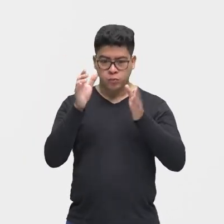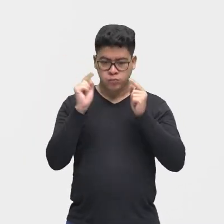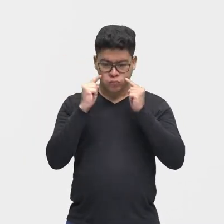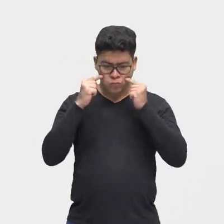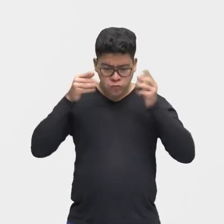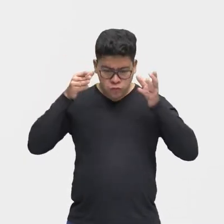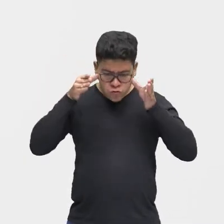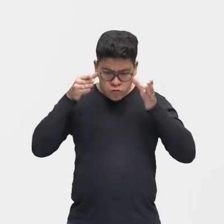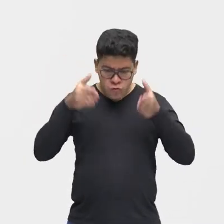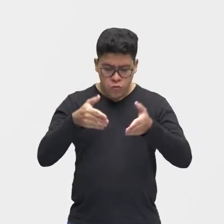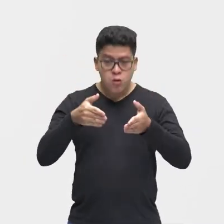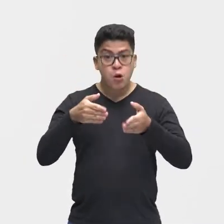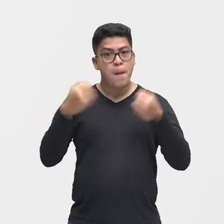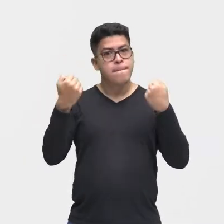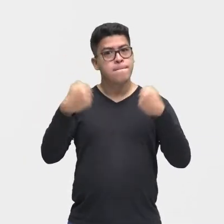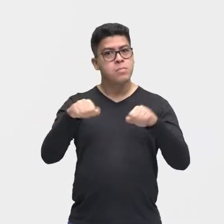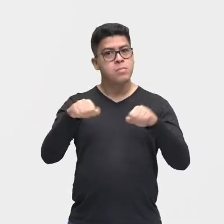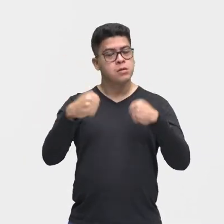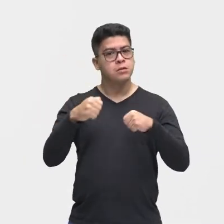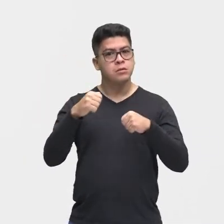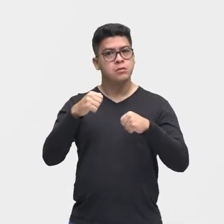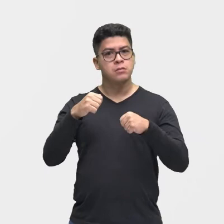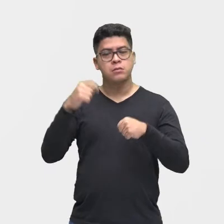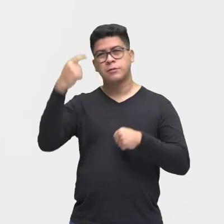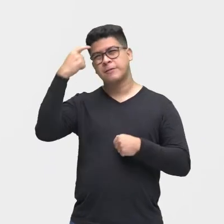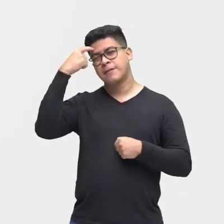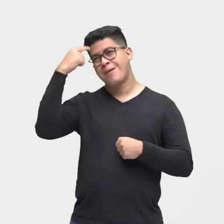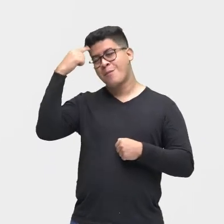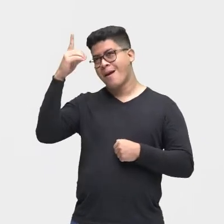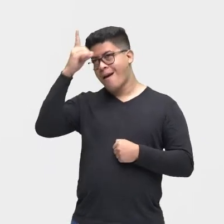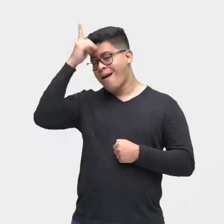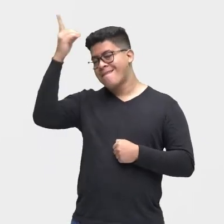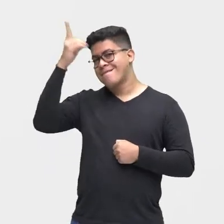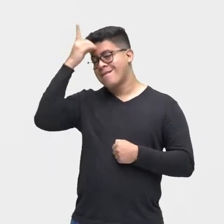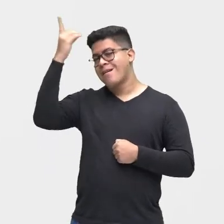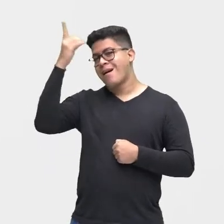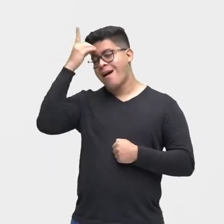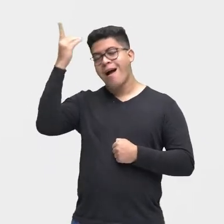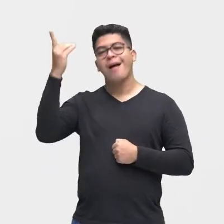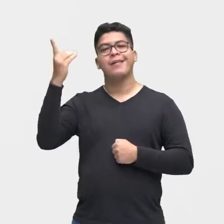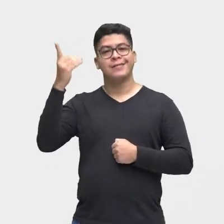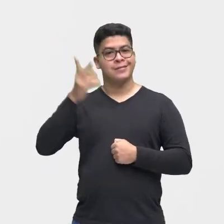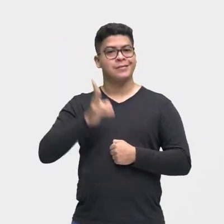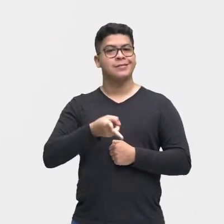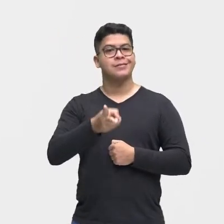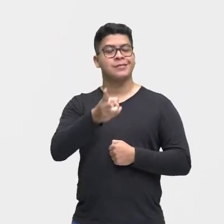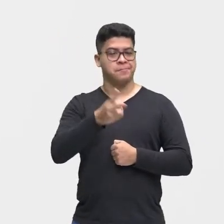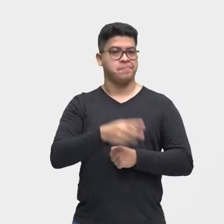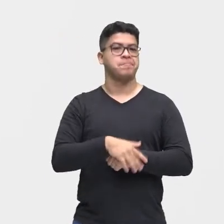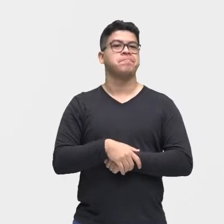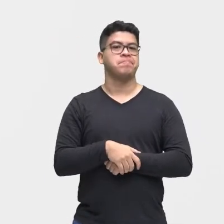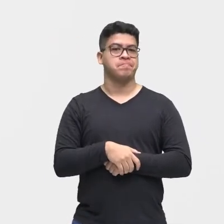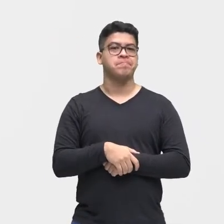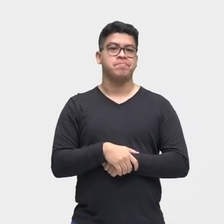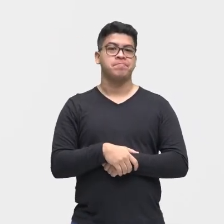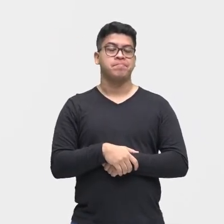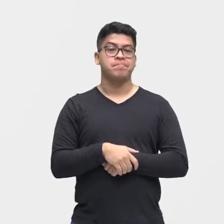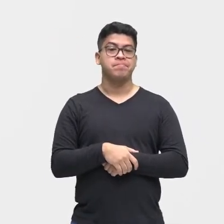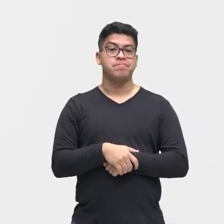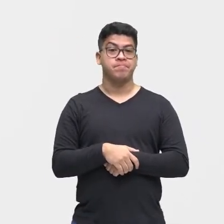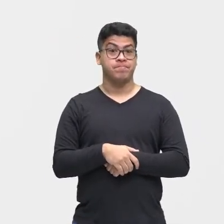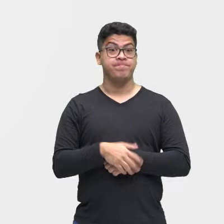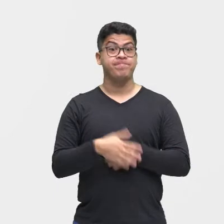para jogar xadrez você precisa estar concentrado de olho na sua jogada e do seu adversário